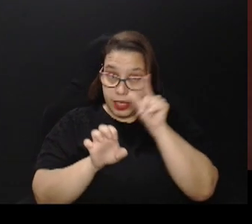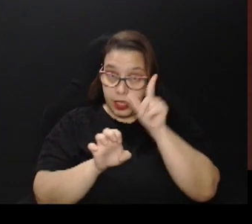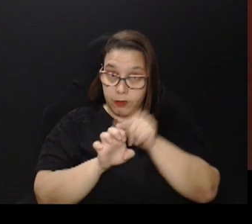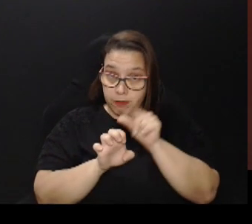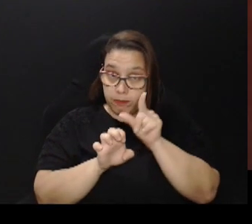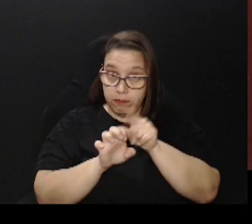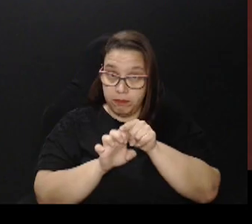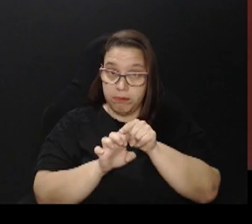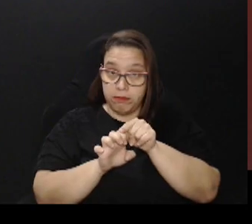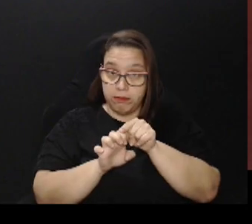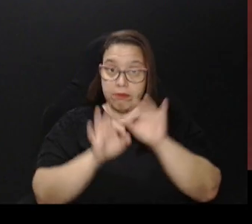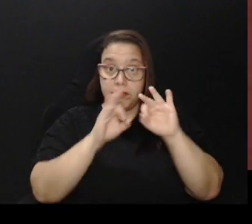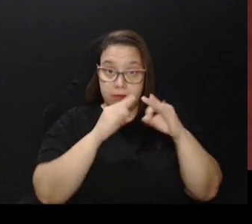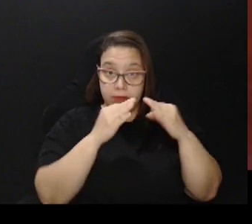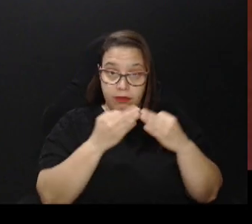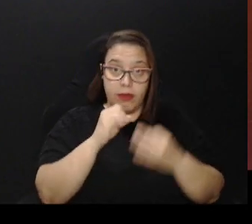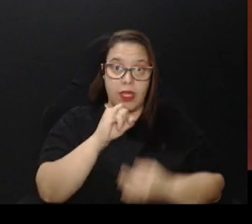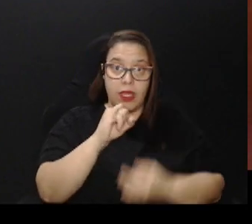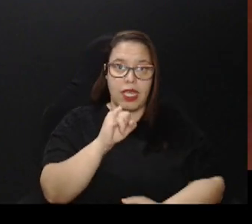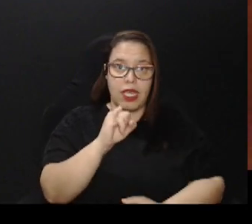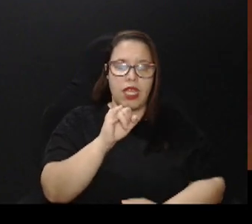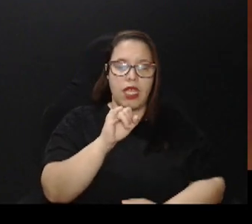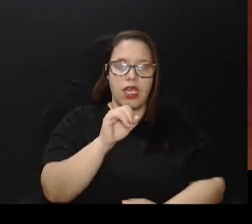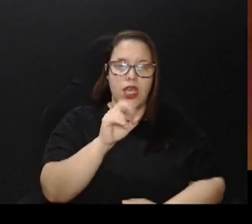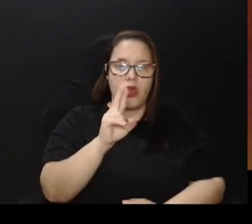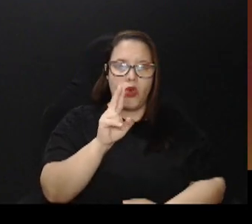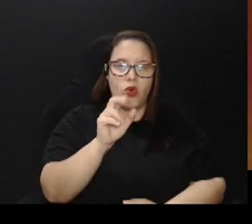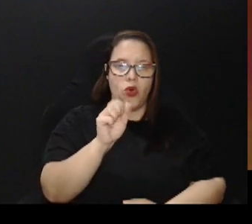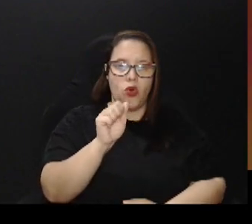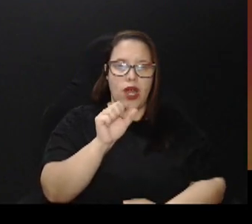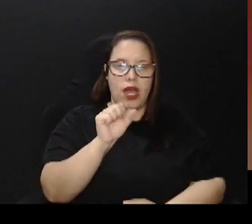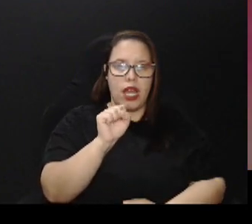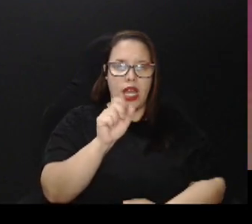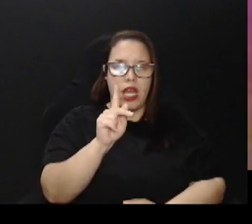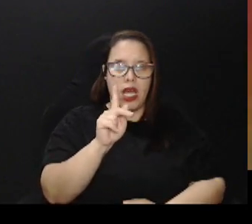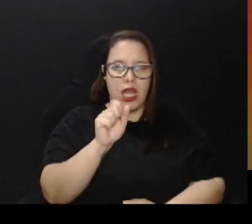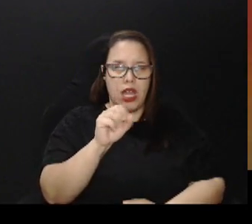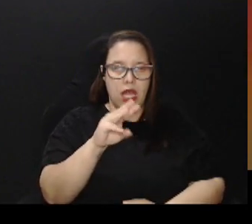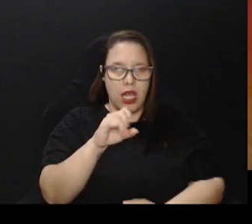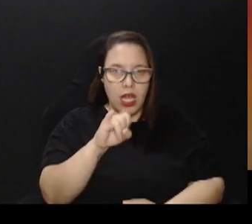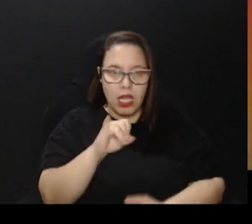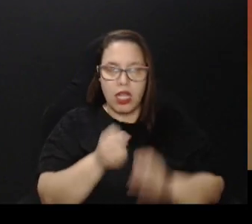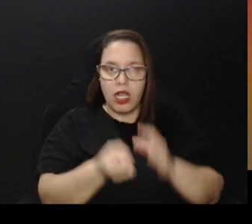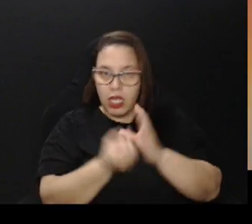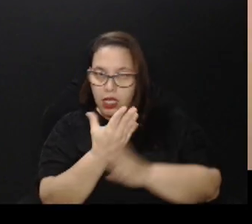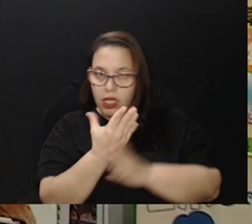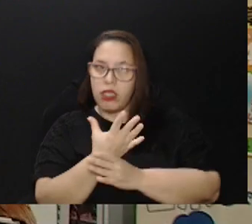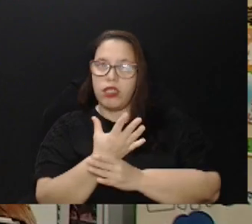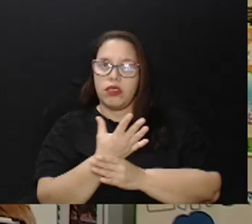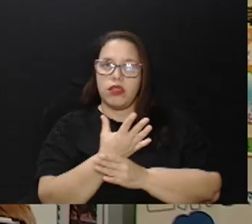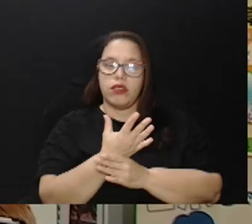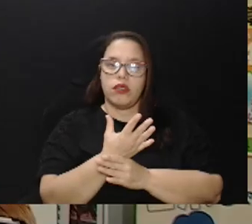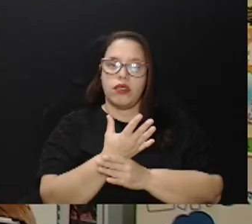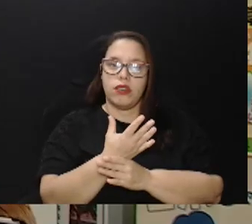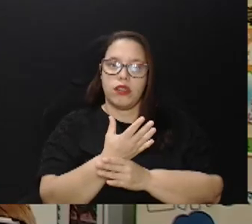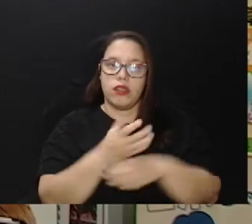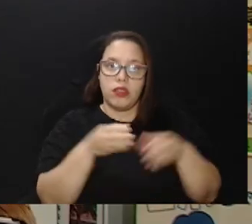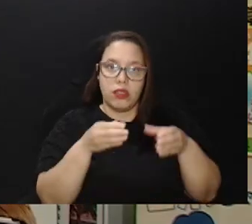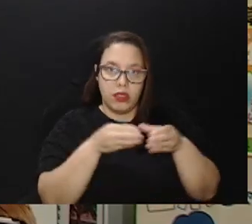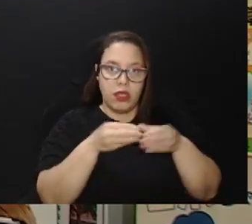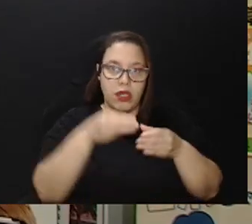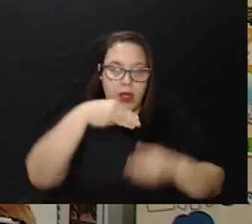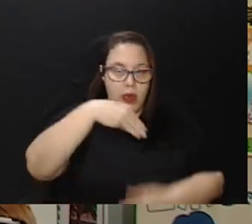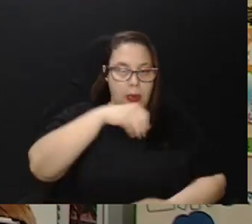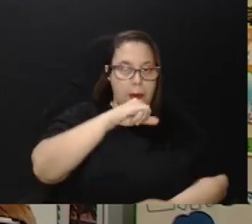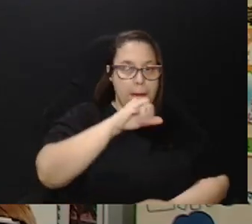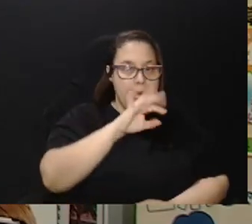família Iwasaki, que é a fundadora do conglomerado Mitsubishi, que agora,